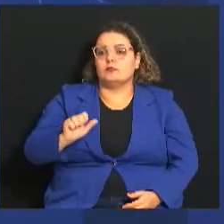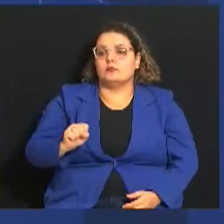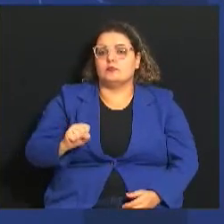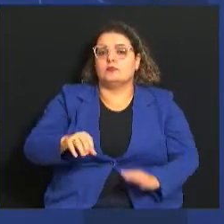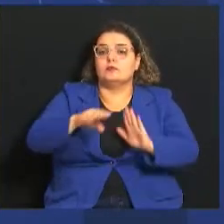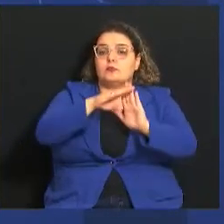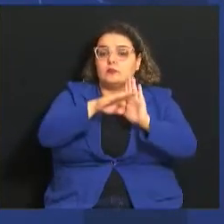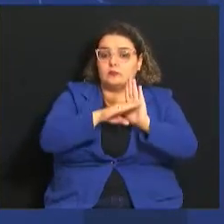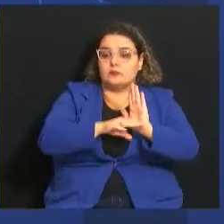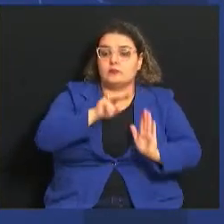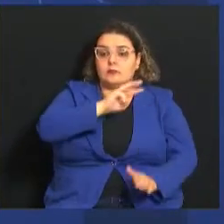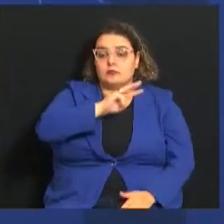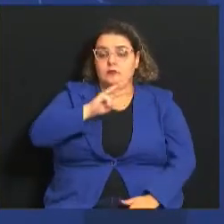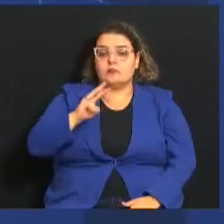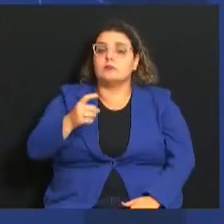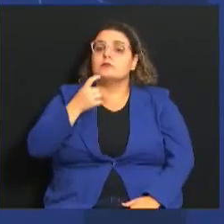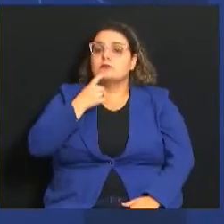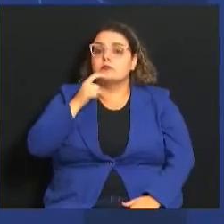no site